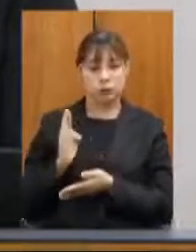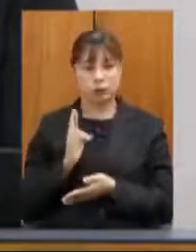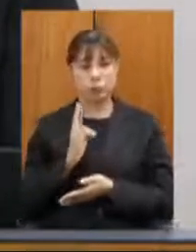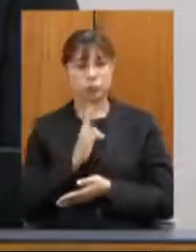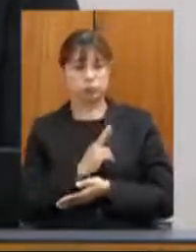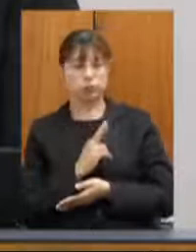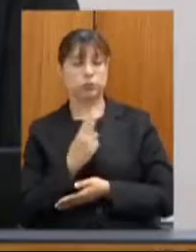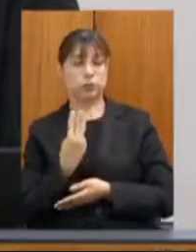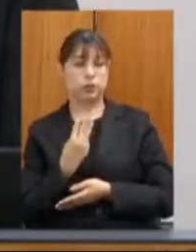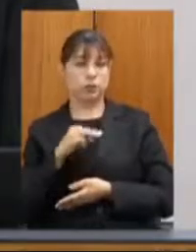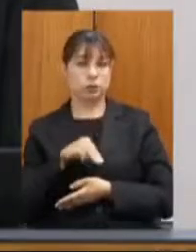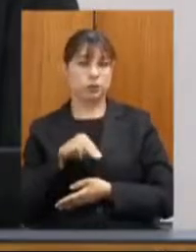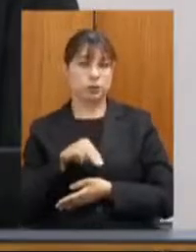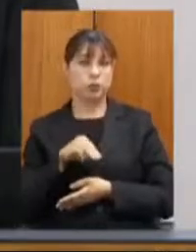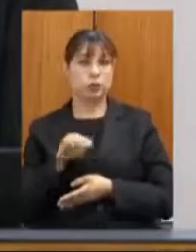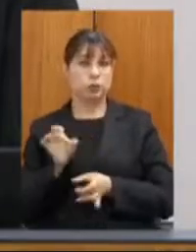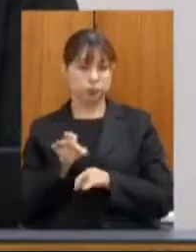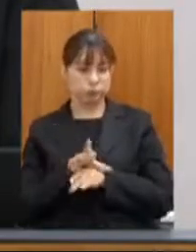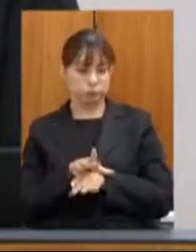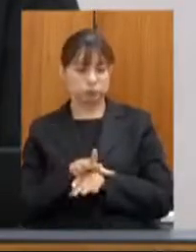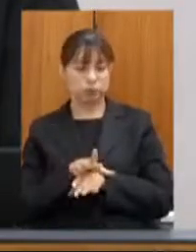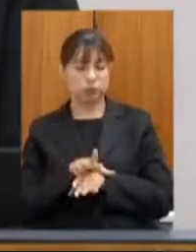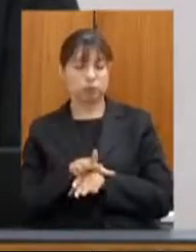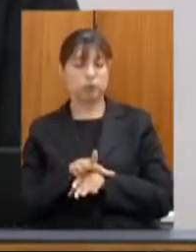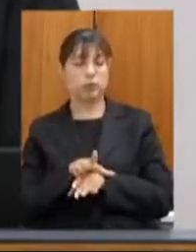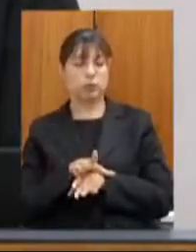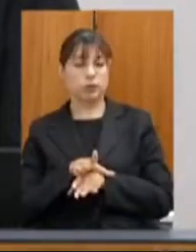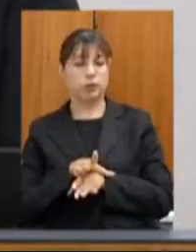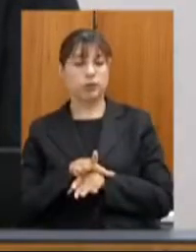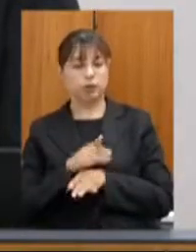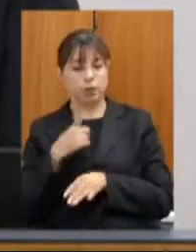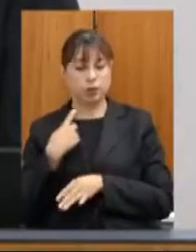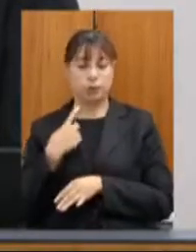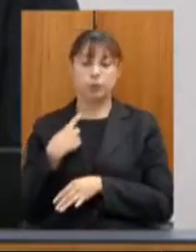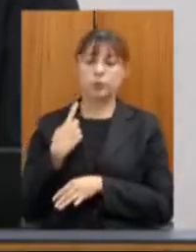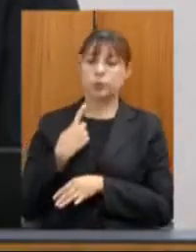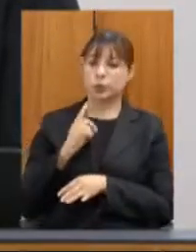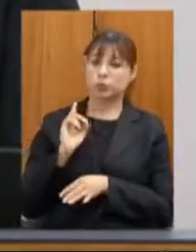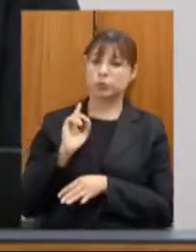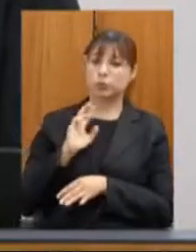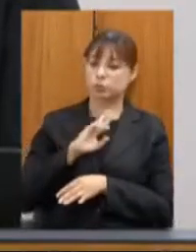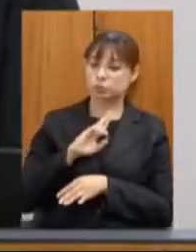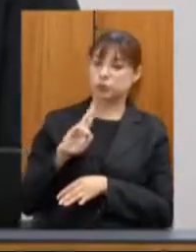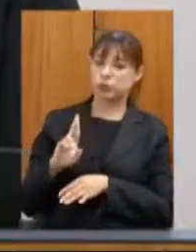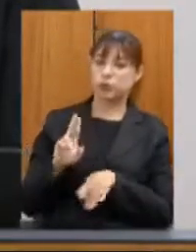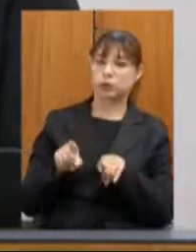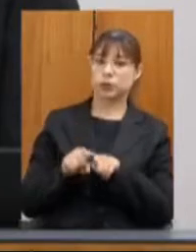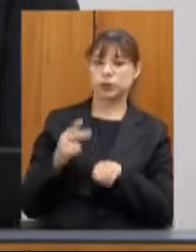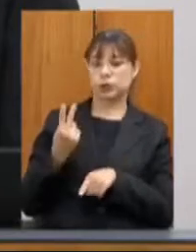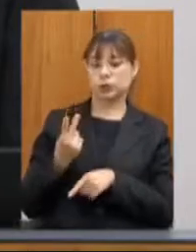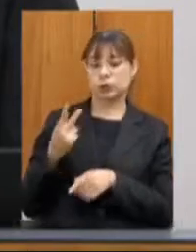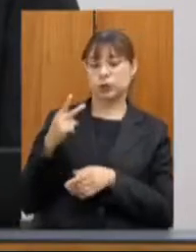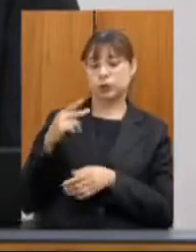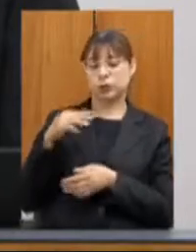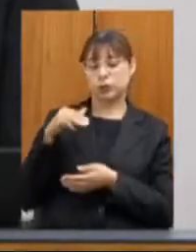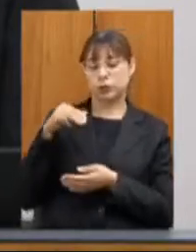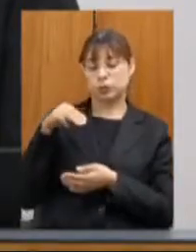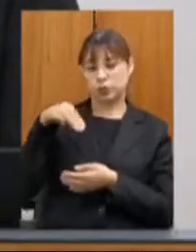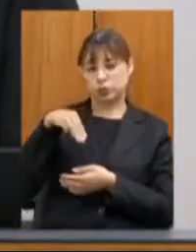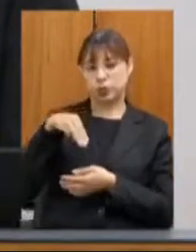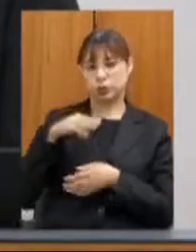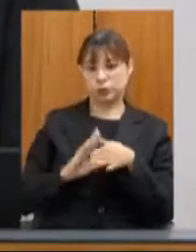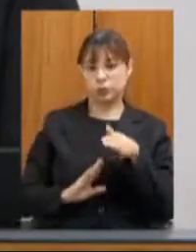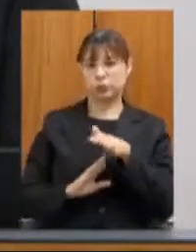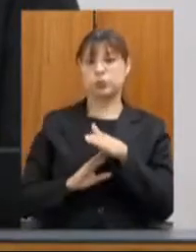respondê-la. Após a resposta da autoridade estadual, o deputado que interpelou disporá de dois minutos para suas considerações